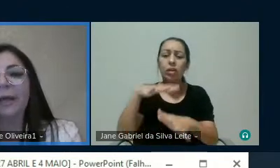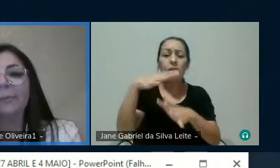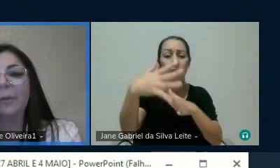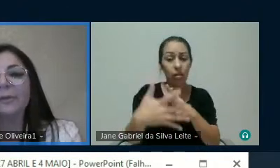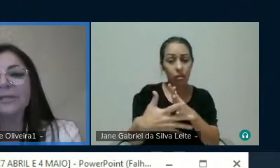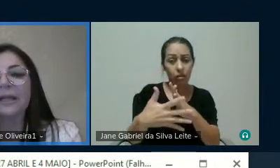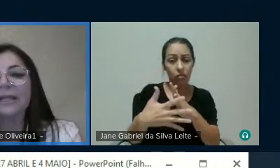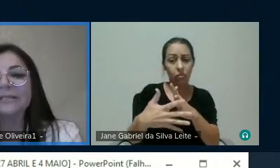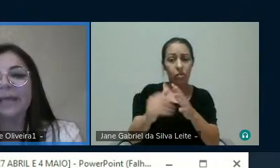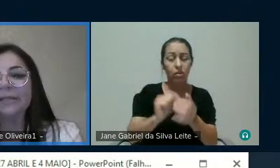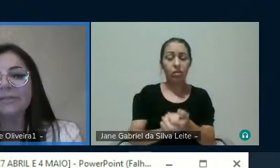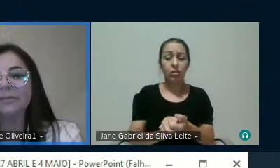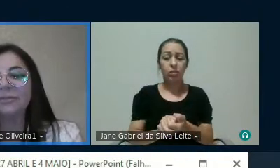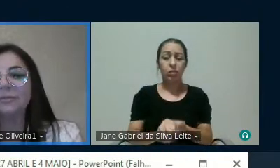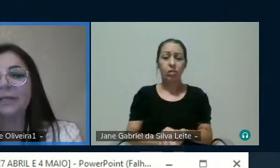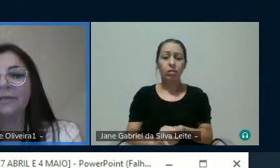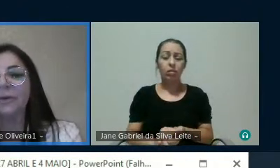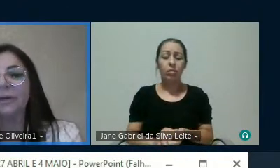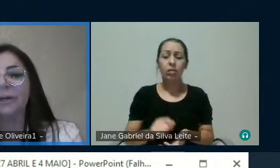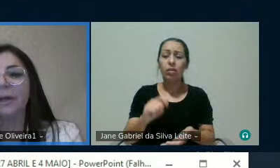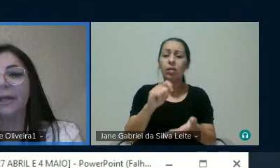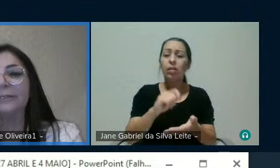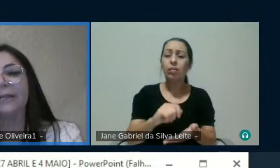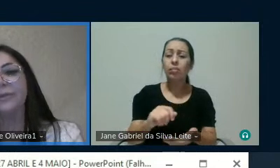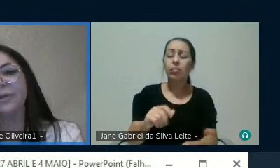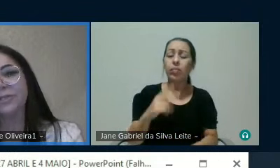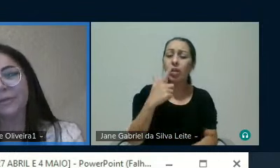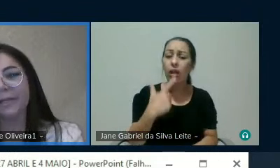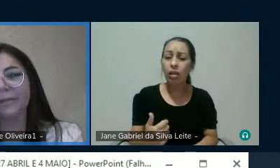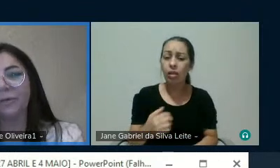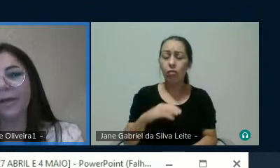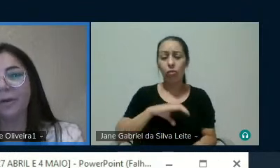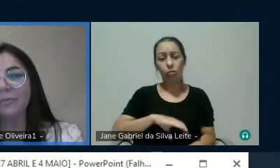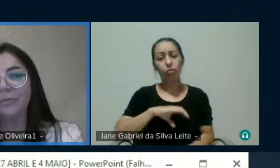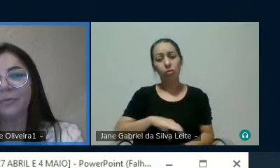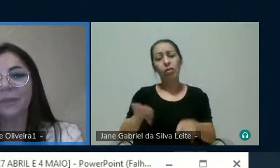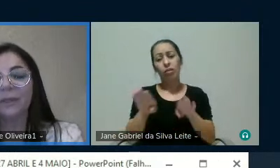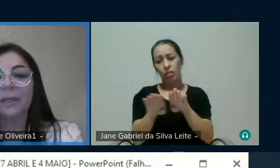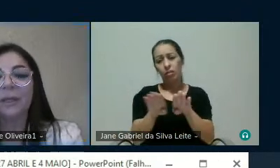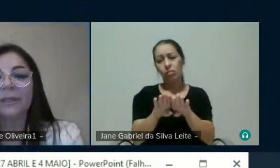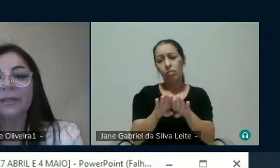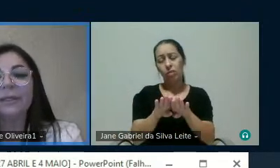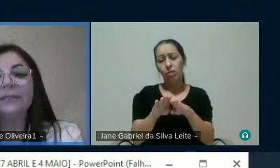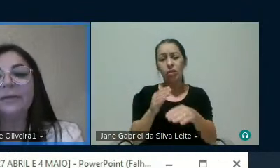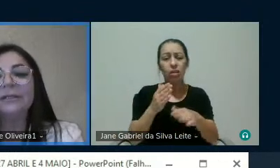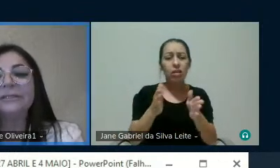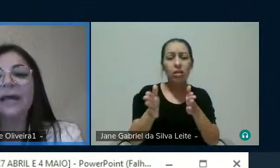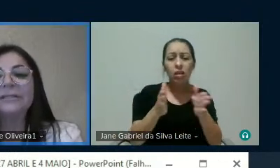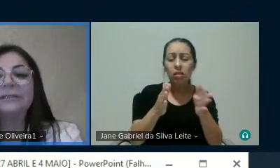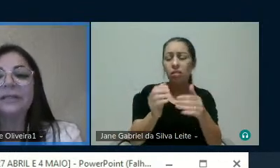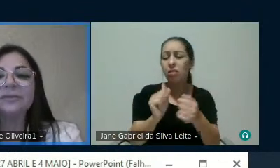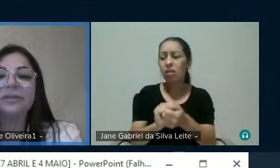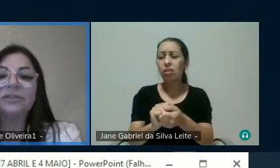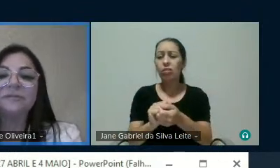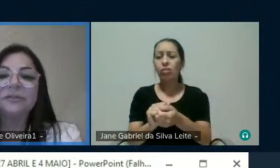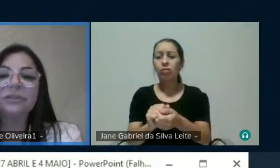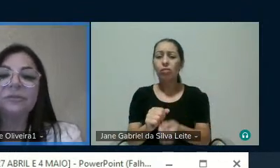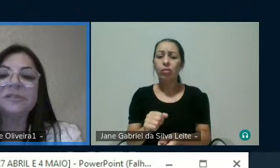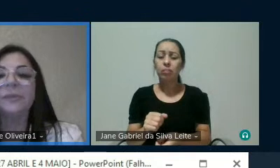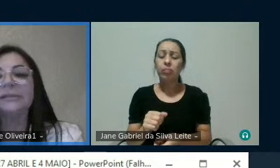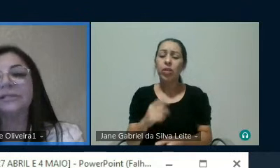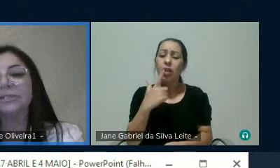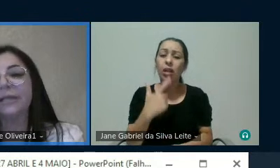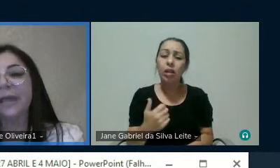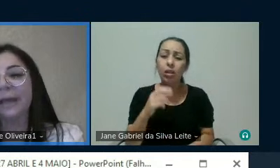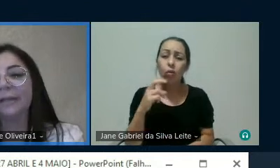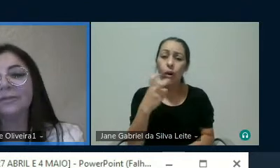Outros para proporcionar acesso à literatura de uma língua oral. E, então, eles trazem traduções de